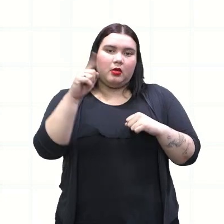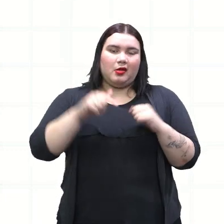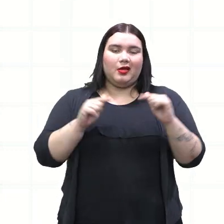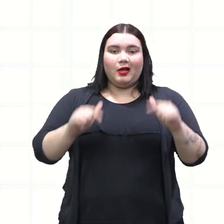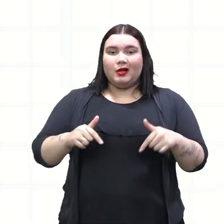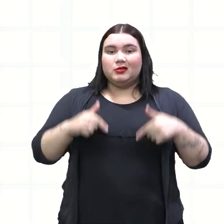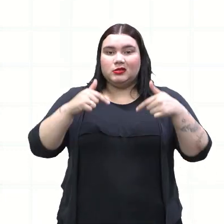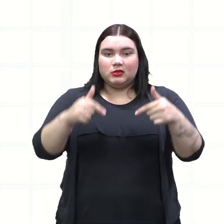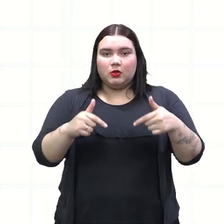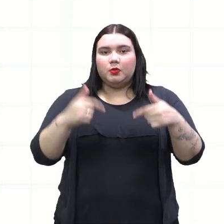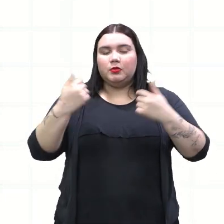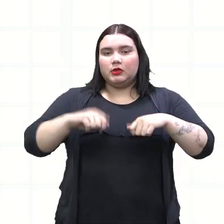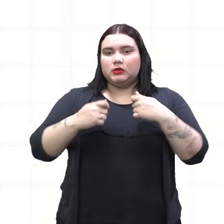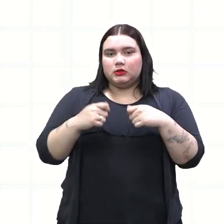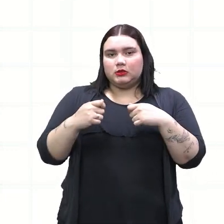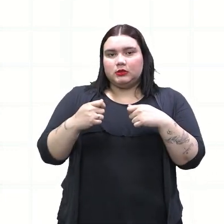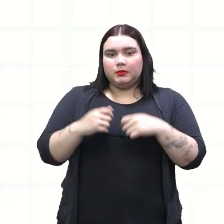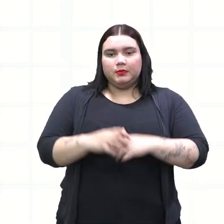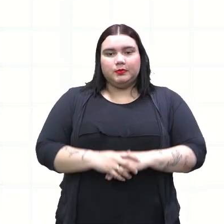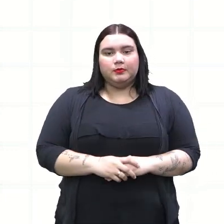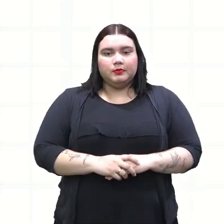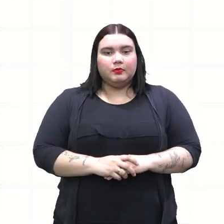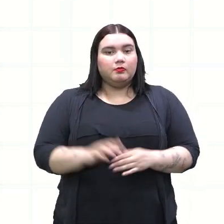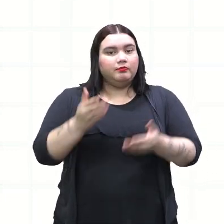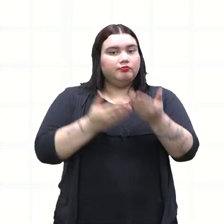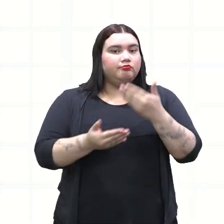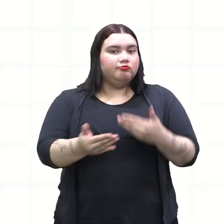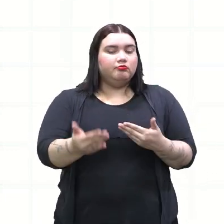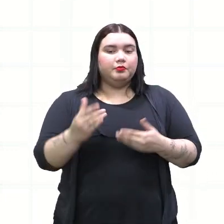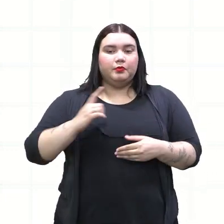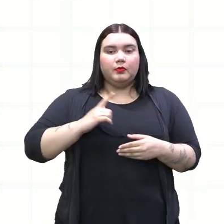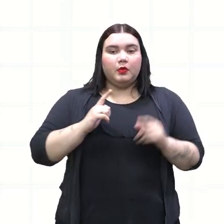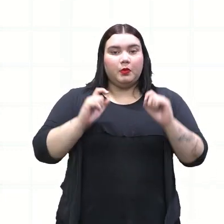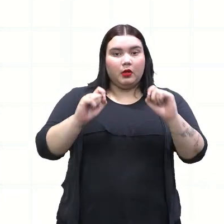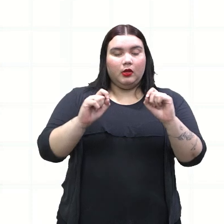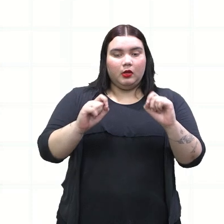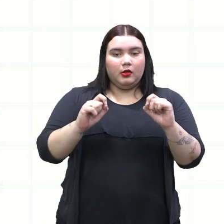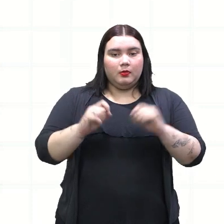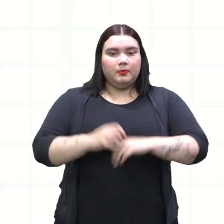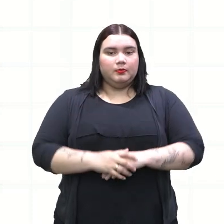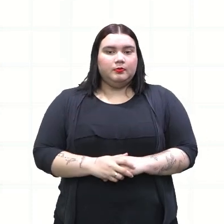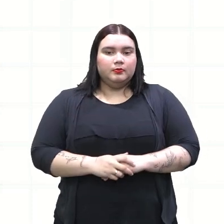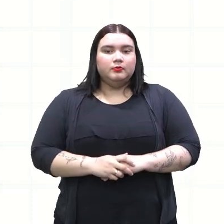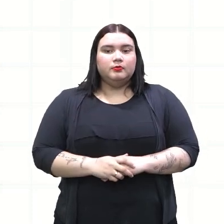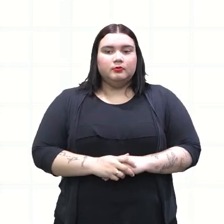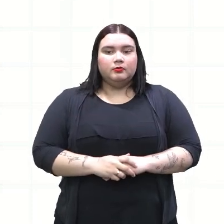que a pessoa vai realizar no futuro. E em seguida, nós temos